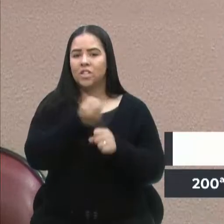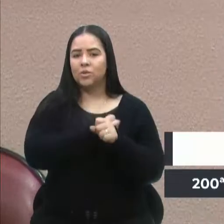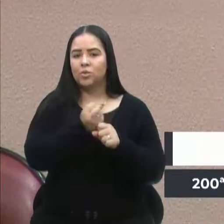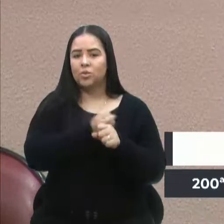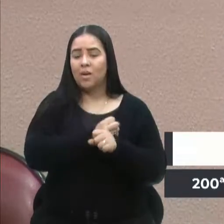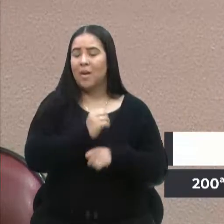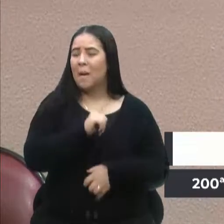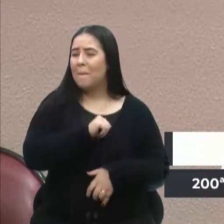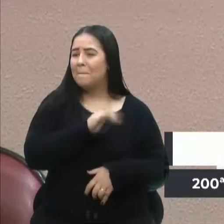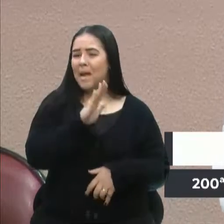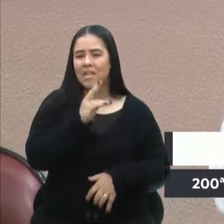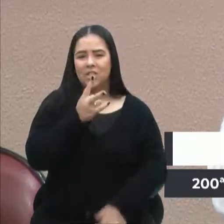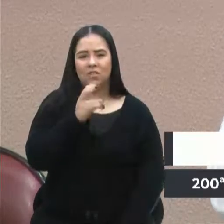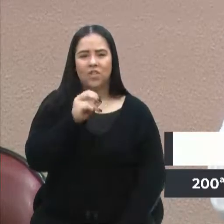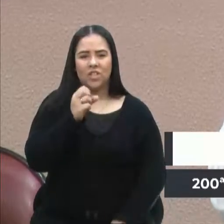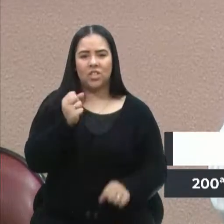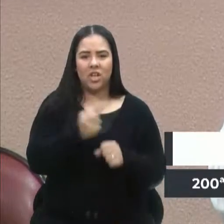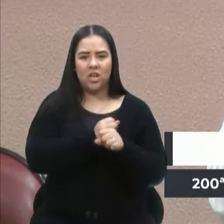20 anos.